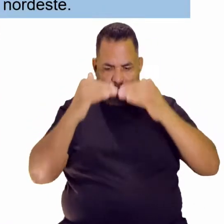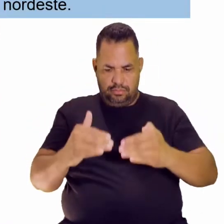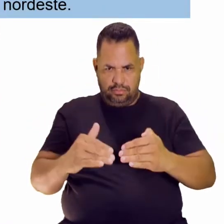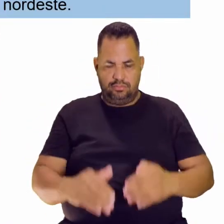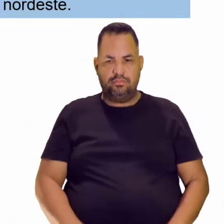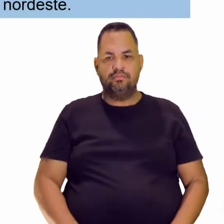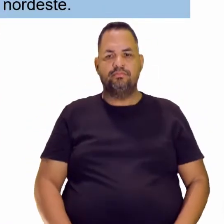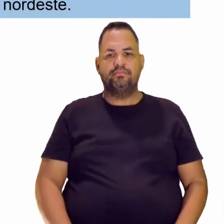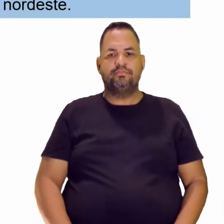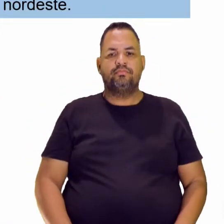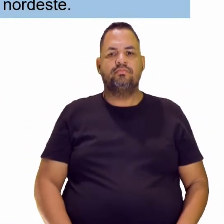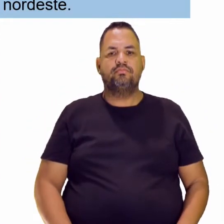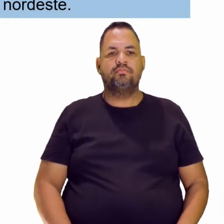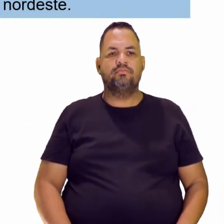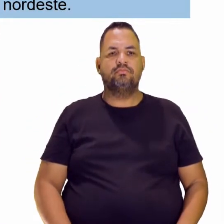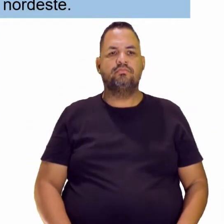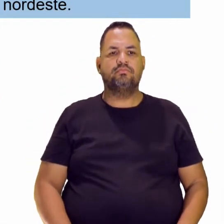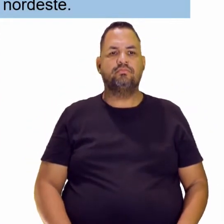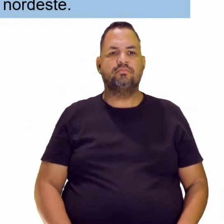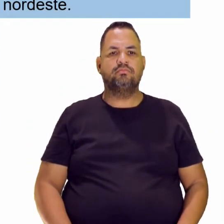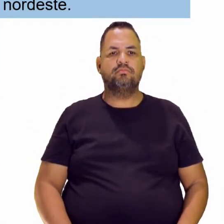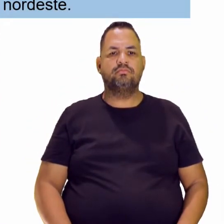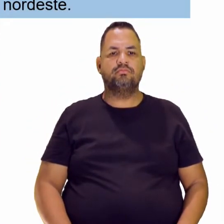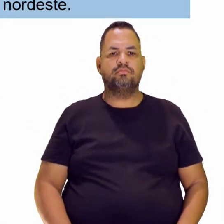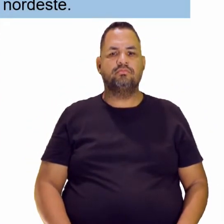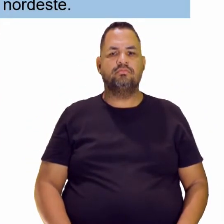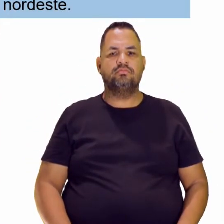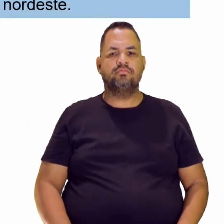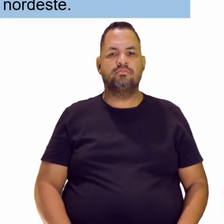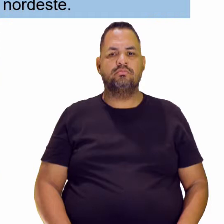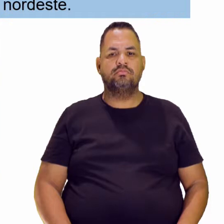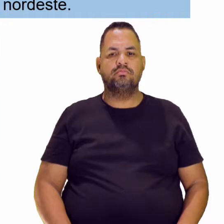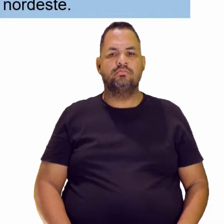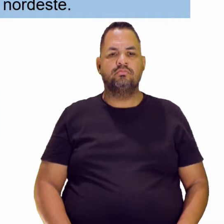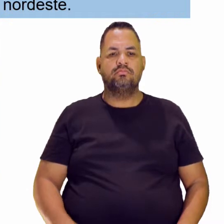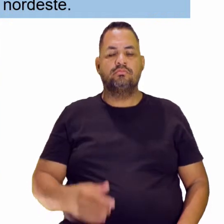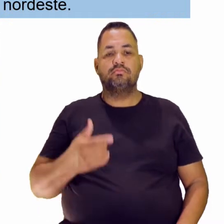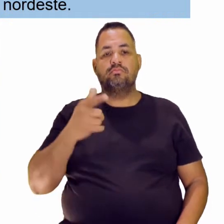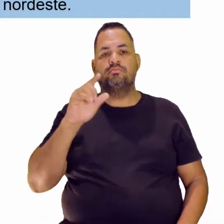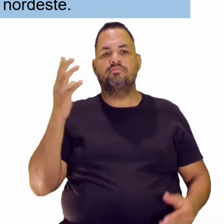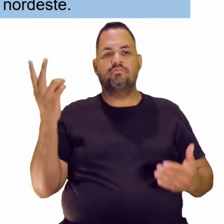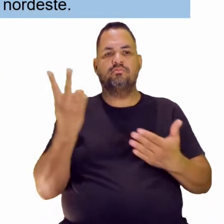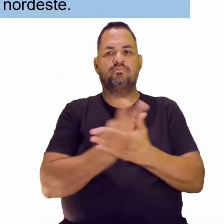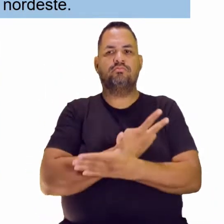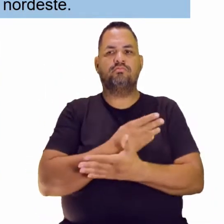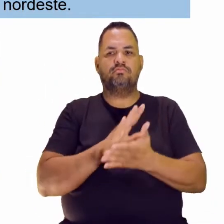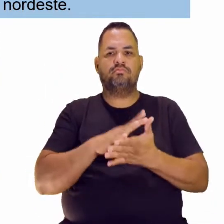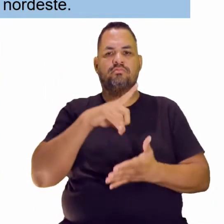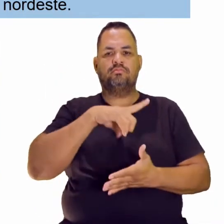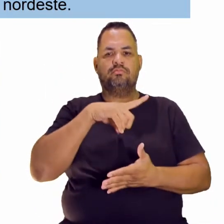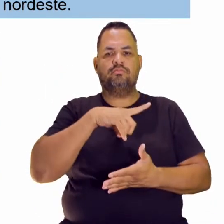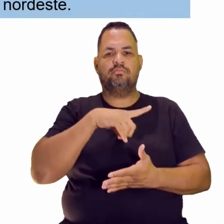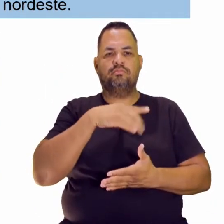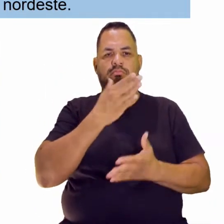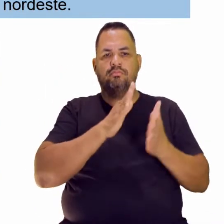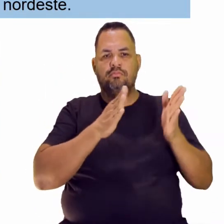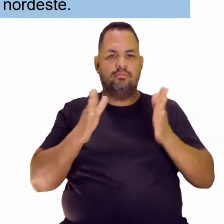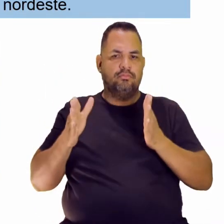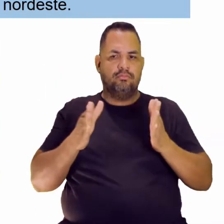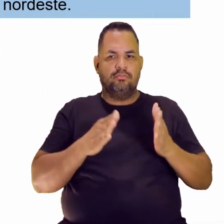Então, era isso aí. Uma outra acontecimento, né, que teve um período aí